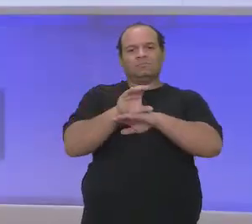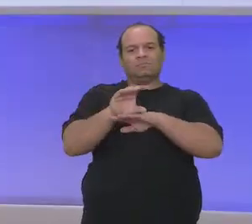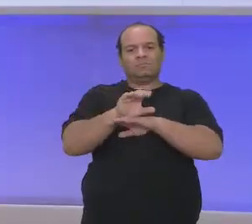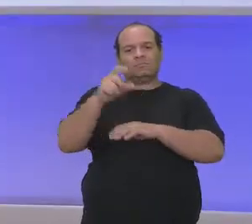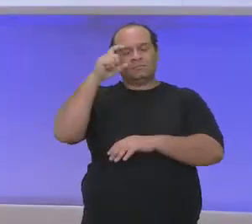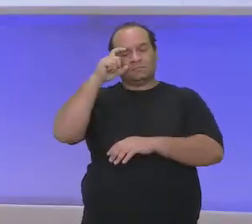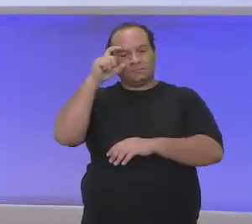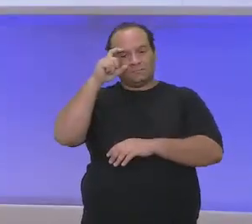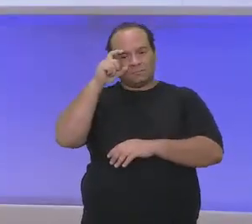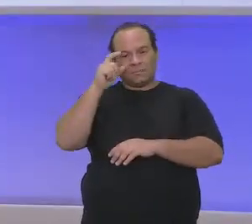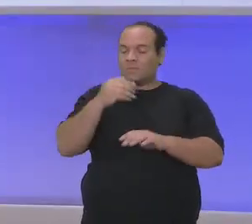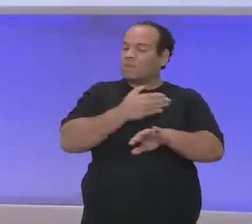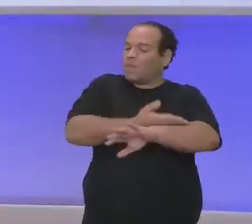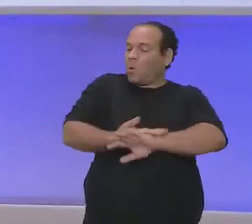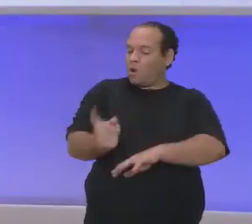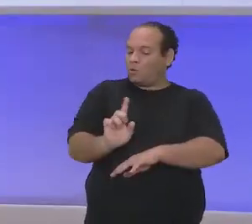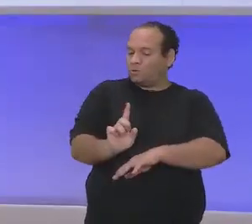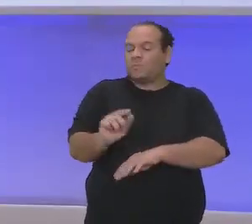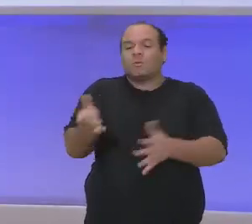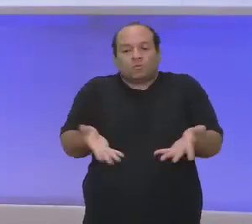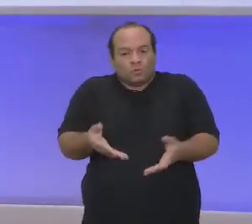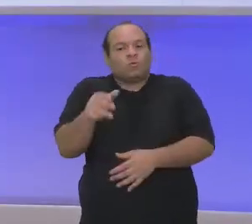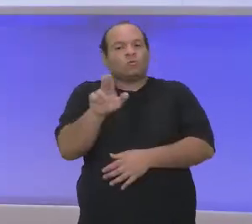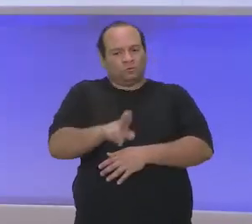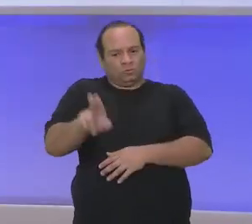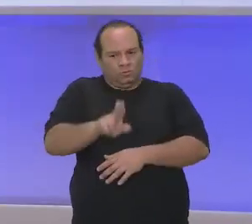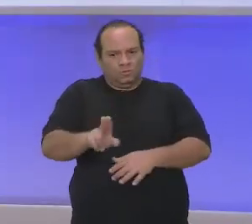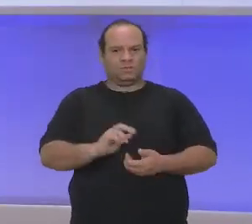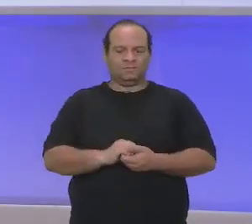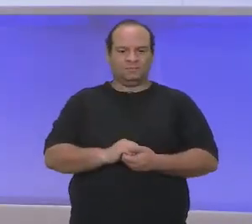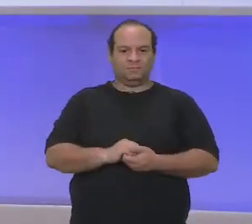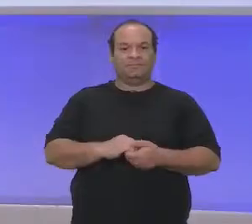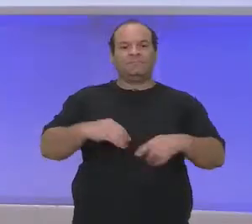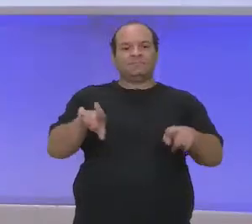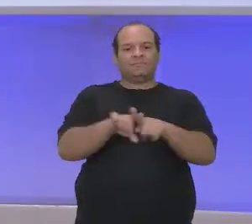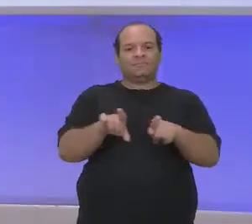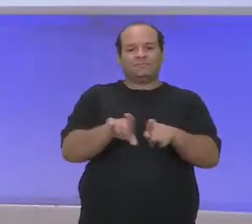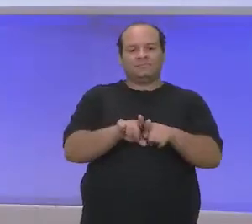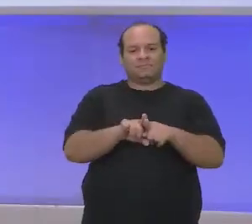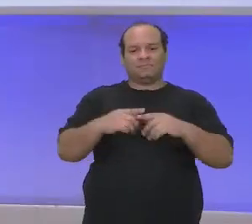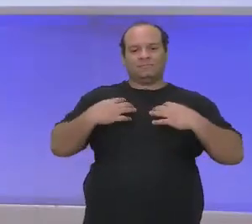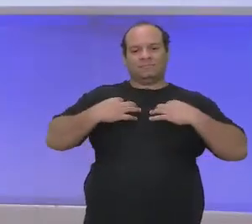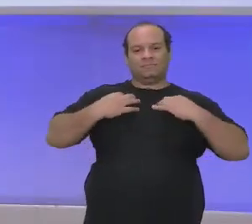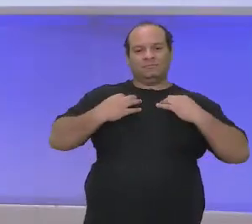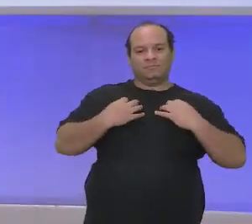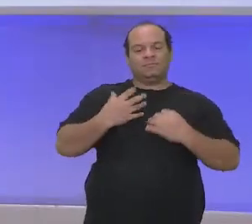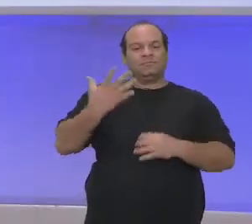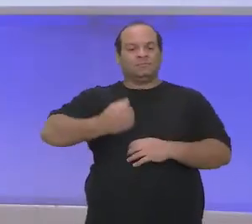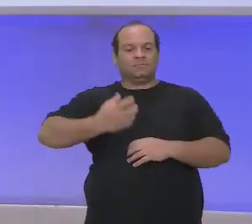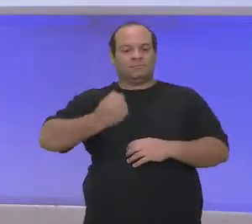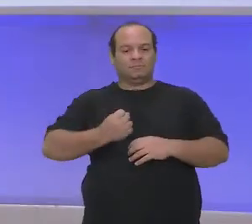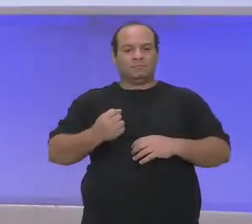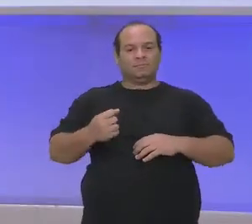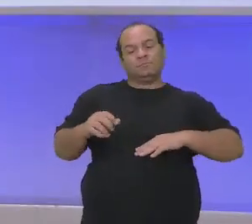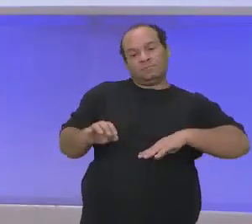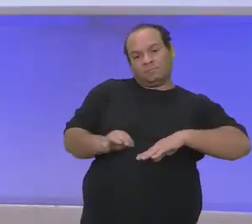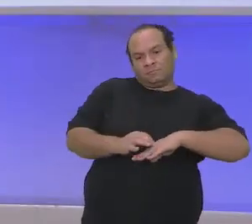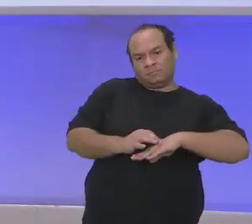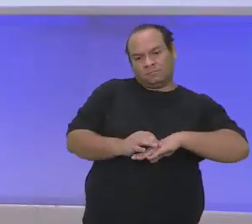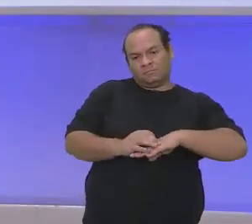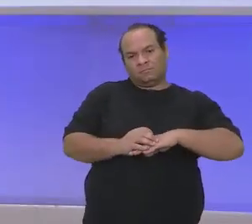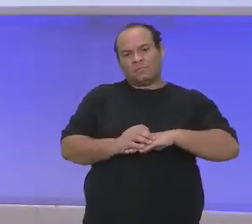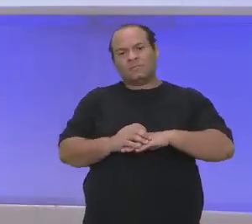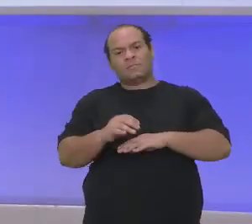usando óculos, não é de costume, mas estou usando óculos hoje. Estou usando uma camiseta branca, uma calça na